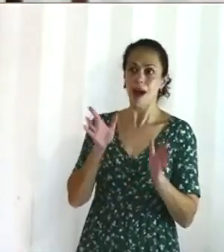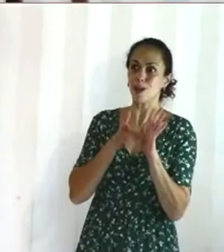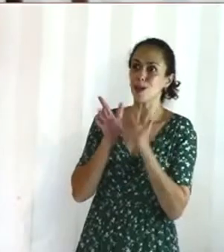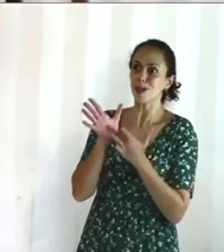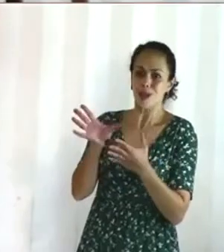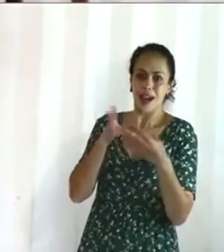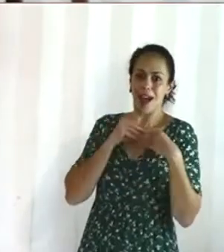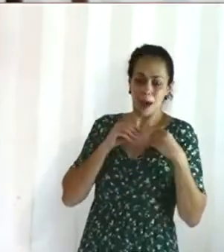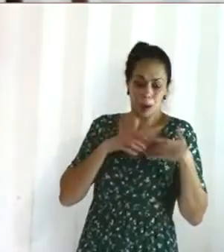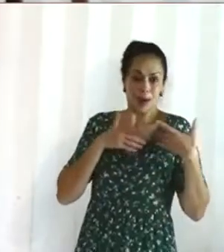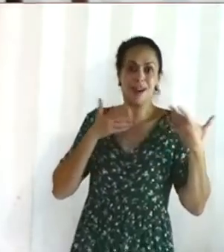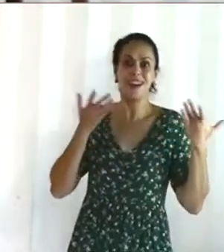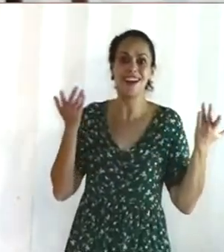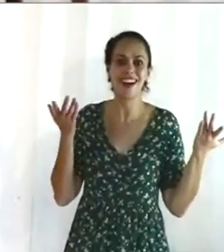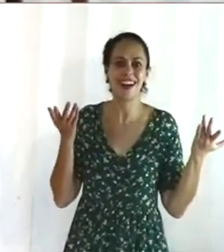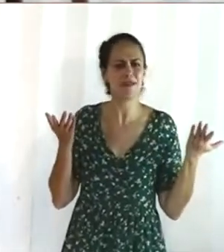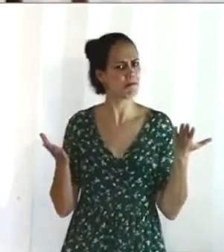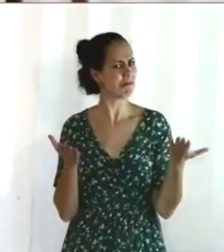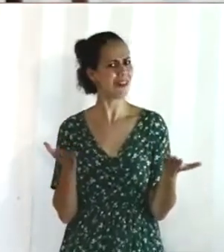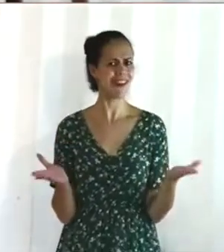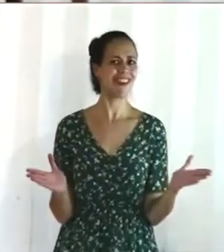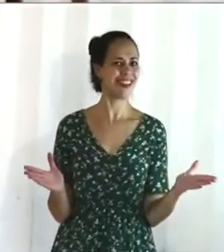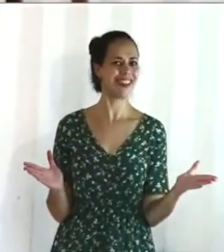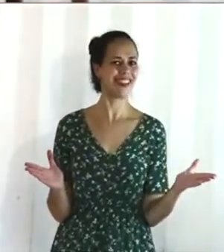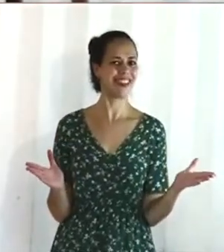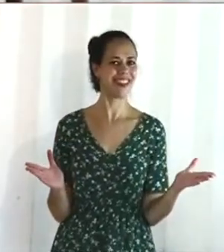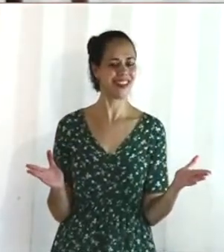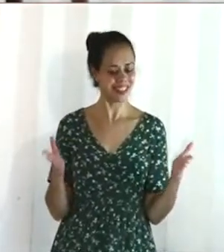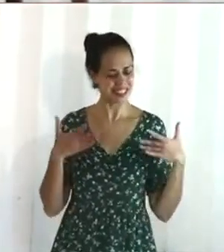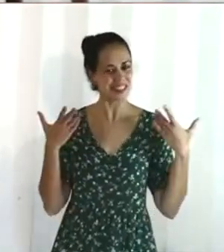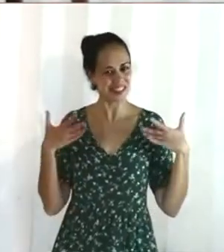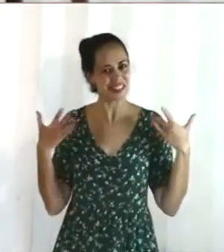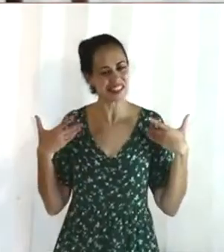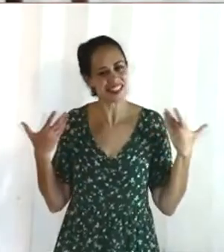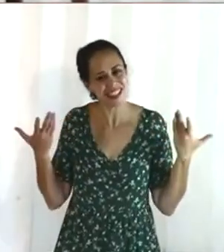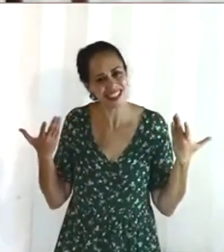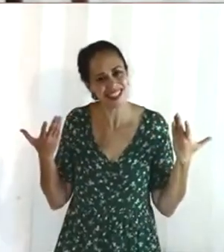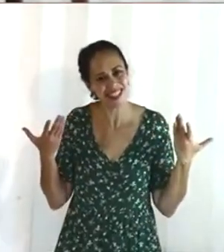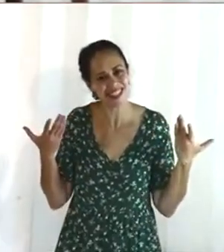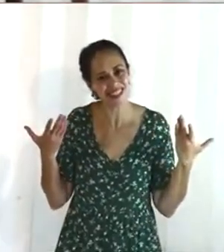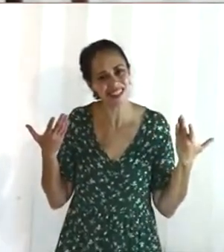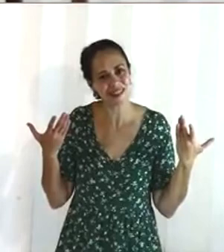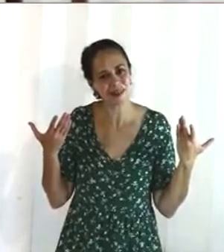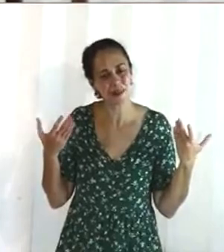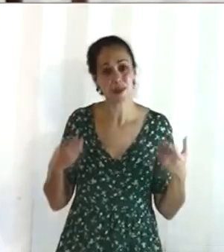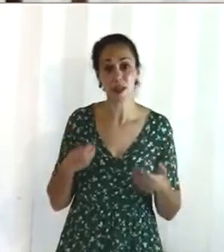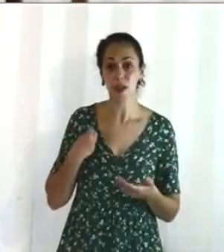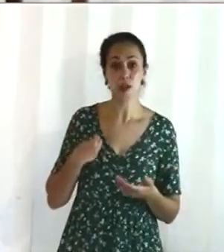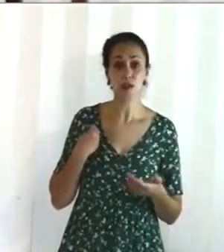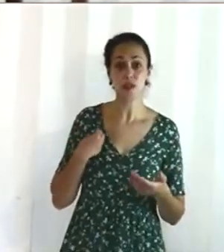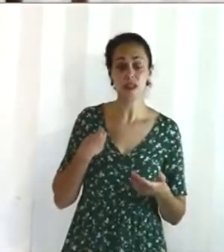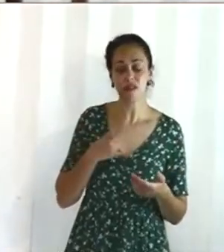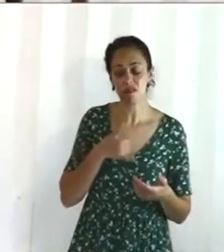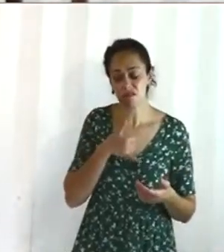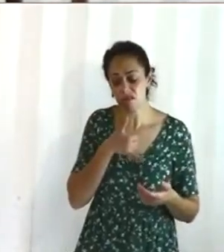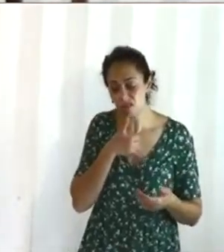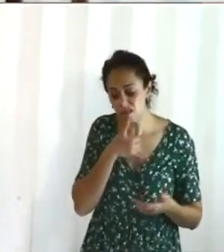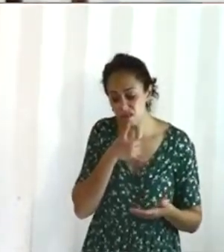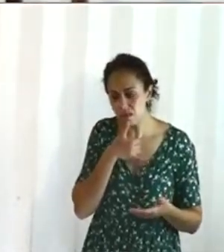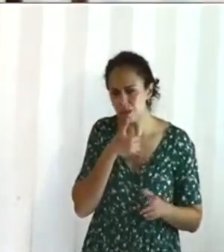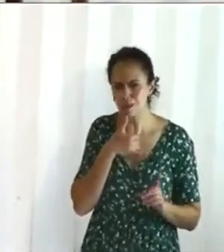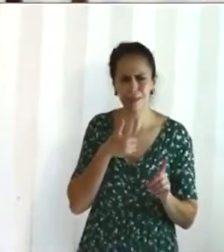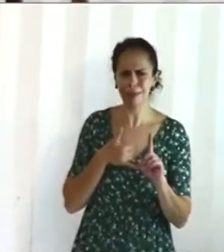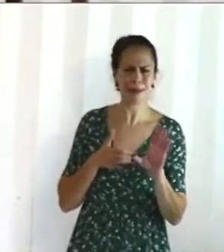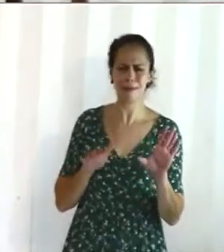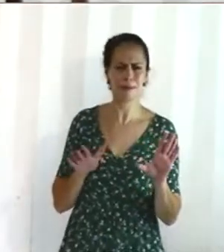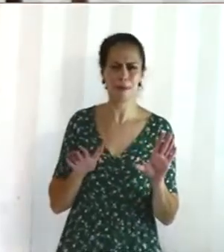perdoados. A vida cristã não é tristeza, a vida cristã é alegria. Nós temos os